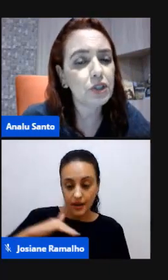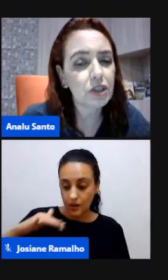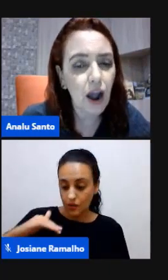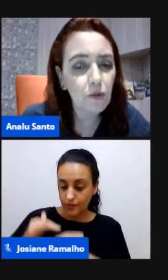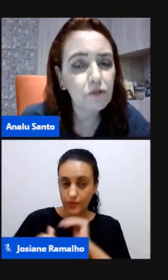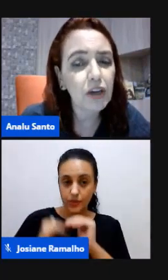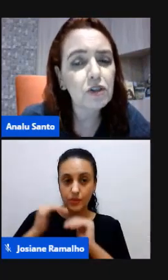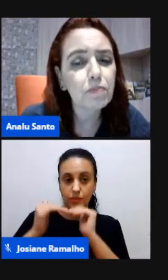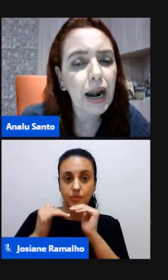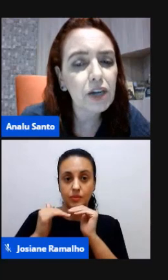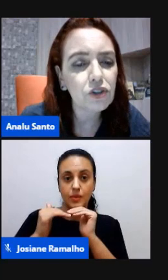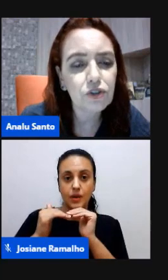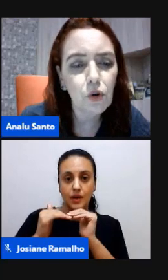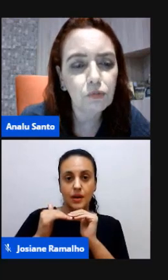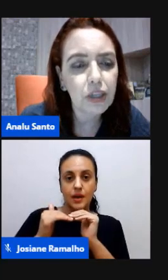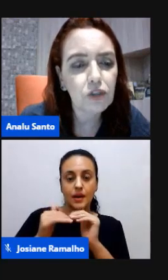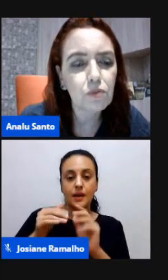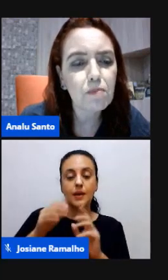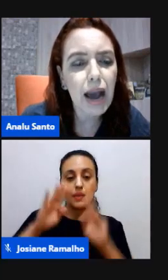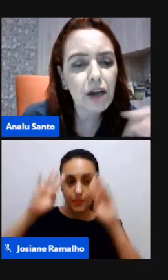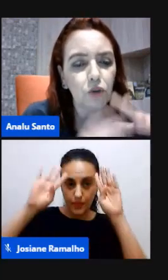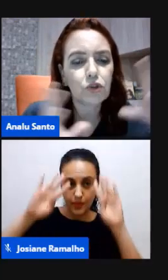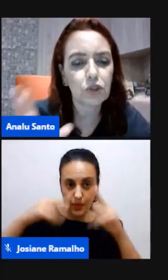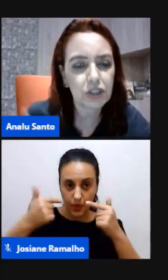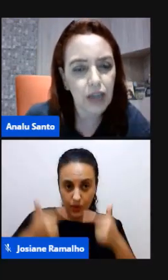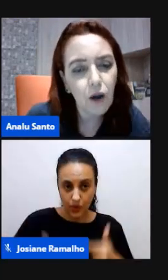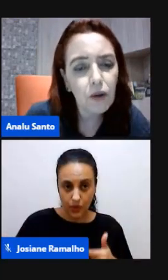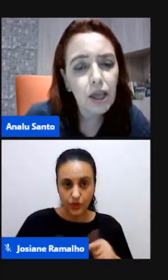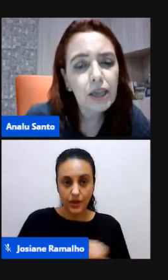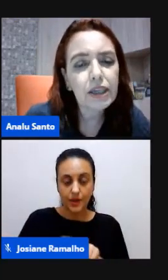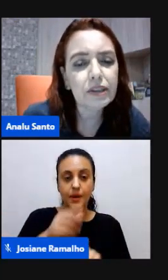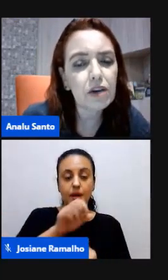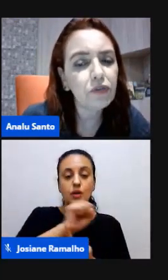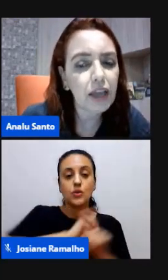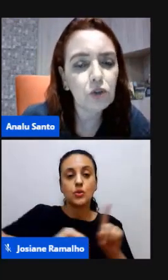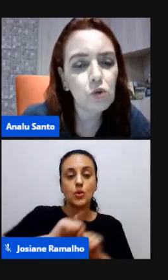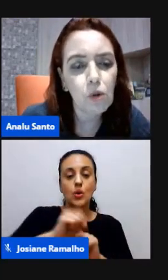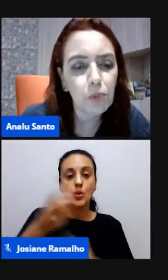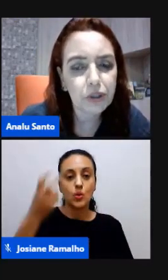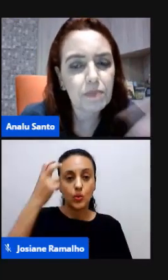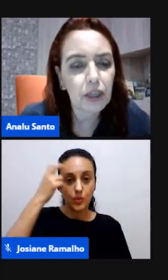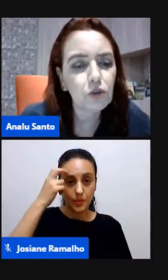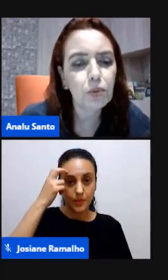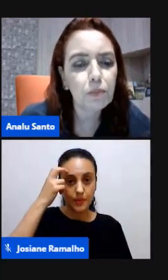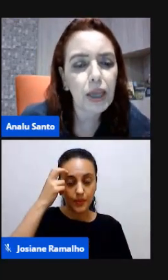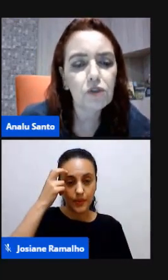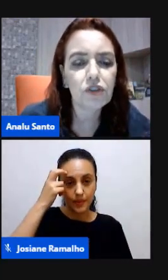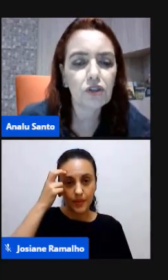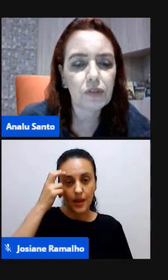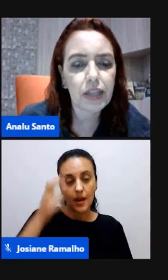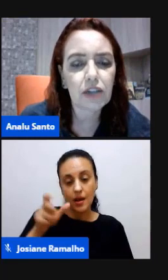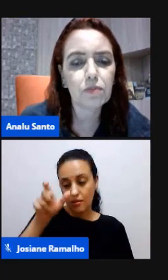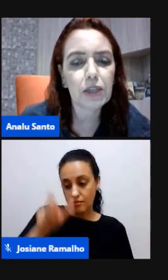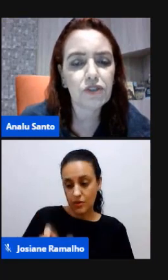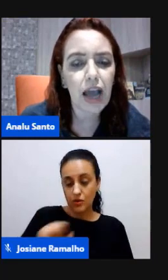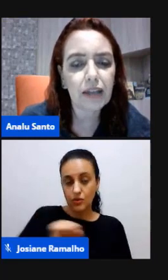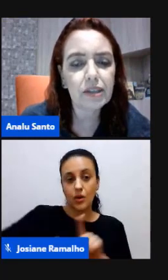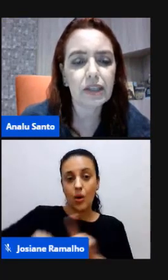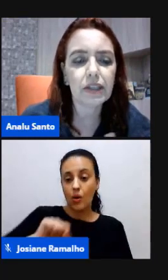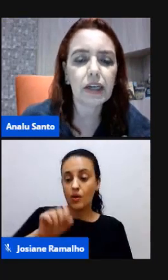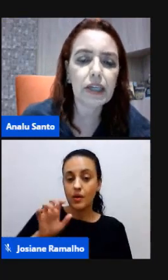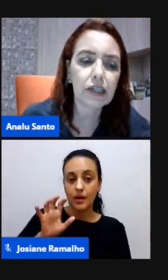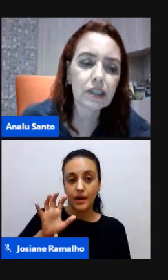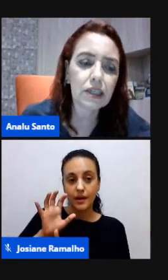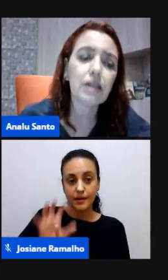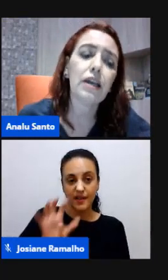ser social e faz parte de um contexto macrosocial que interfere no comportamento por meio de atividades